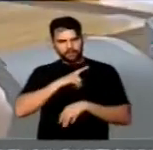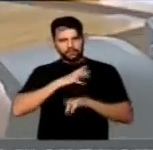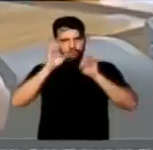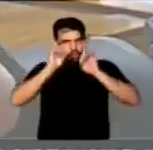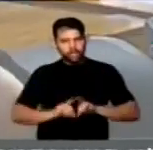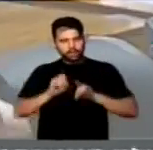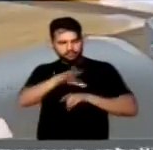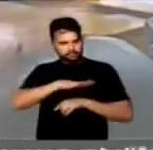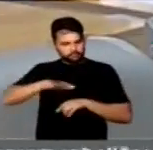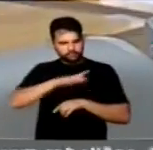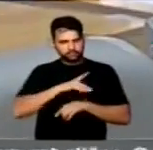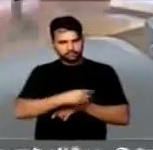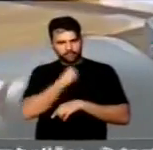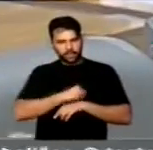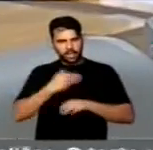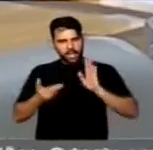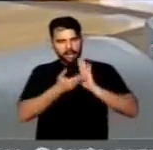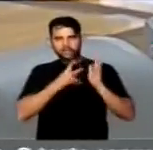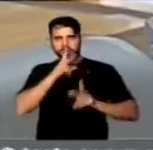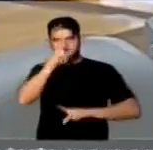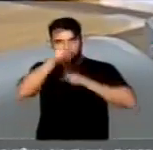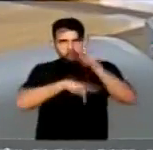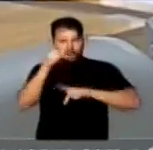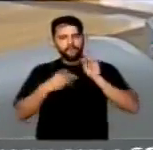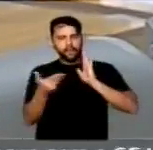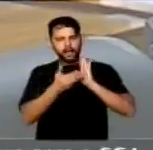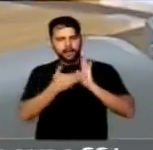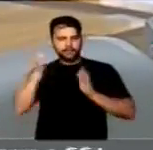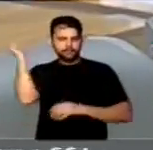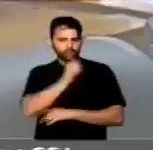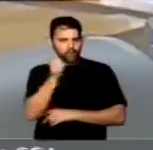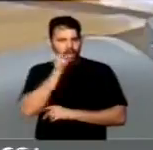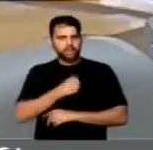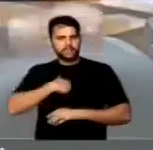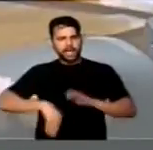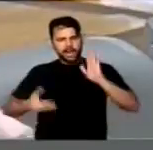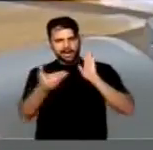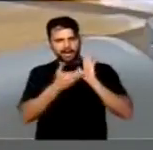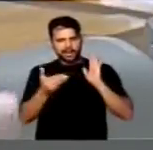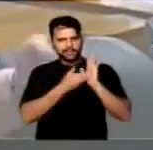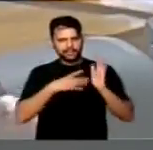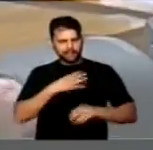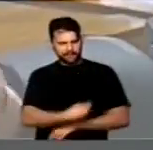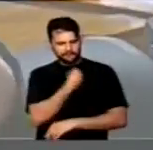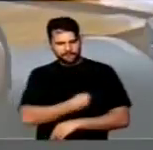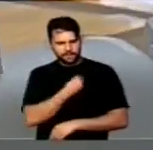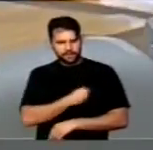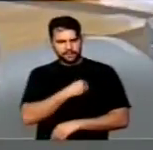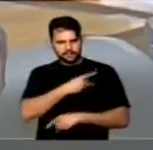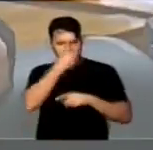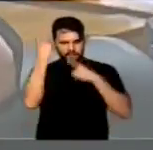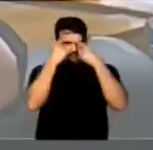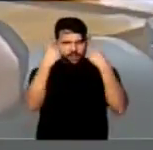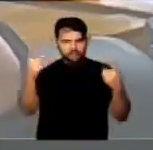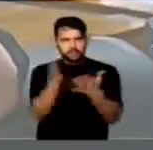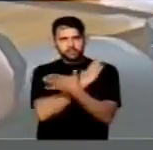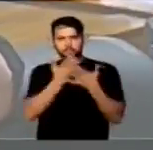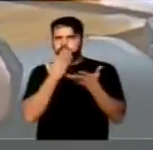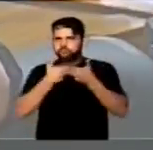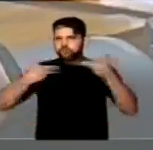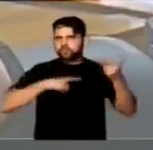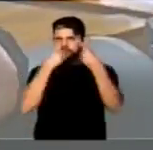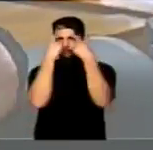direito a esse espaço. É a casa do povo, é a casa das mulheres, é a casa das vítimas de todo tipo